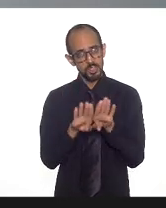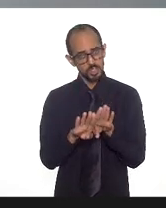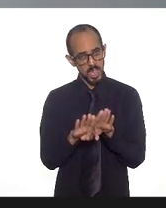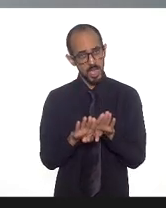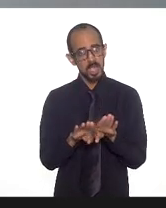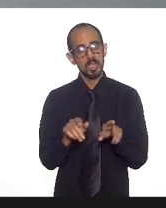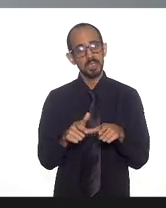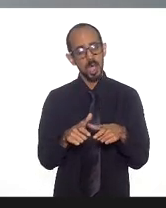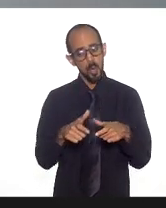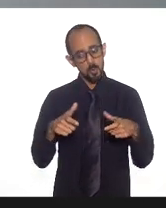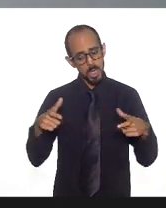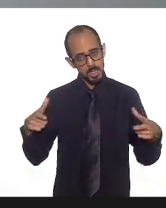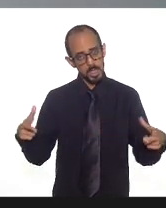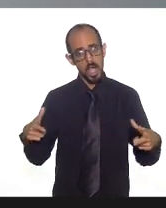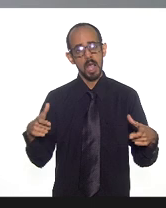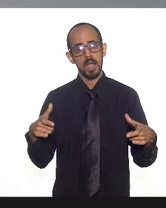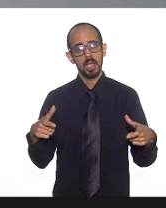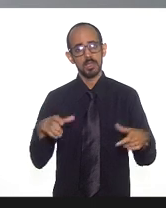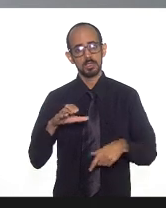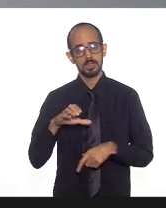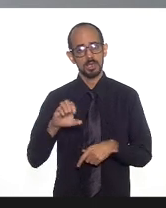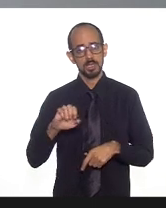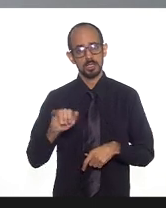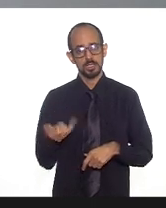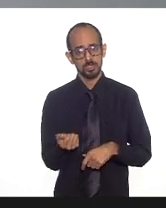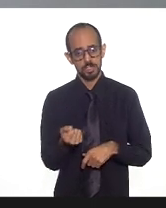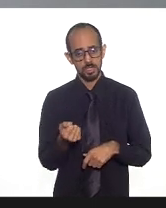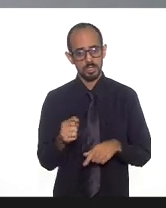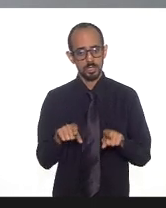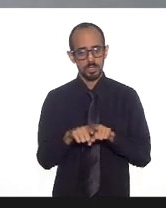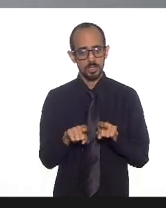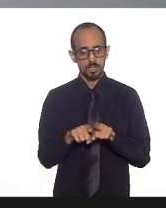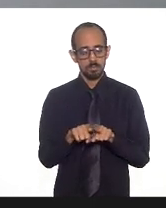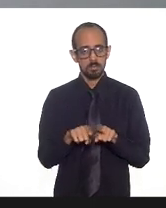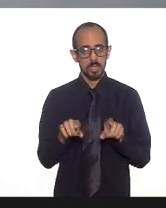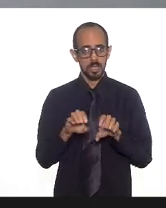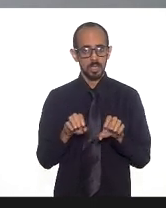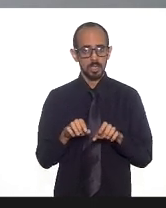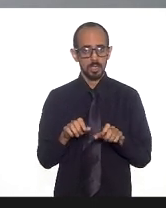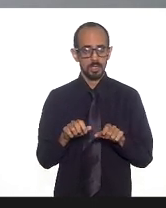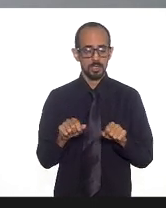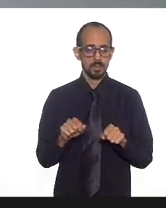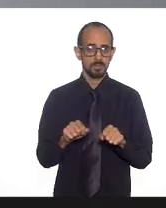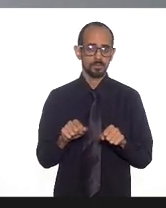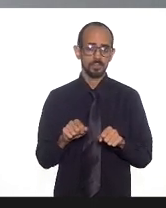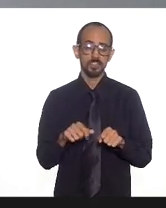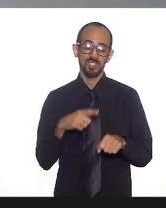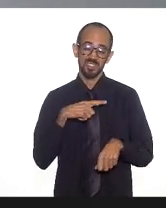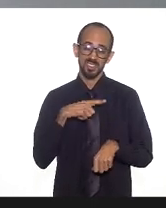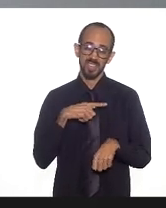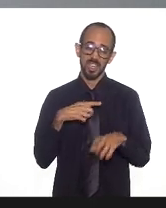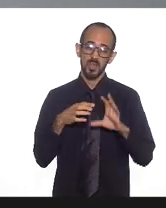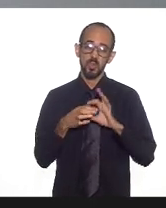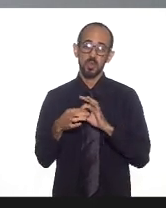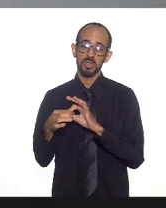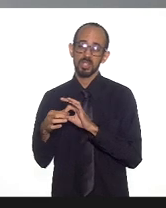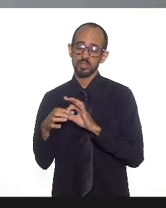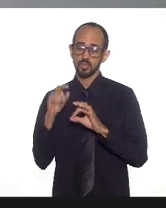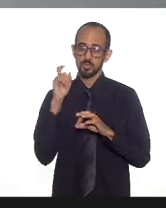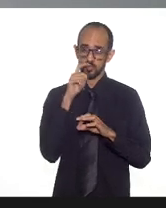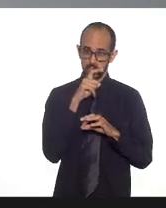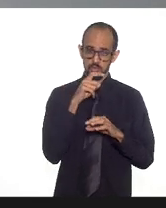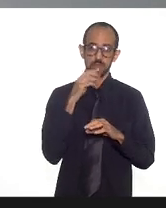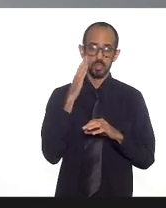Rede SEJA, né? E a estruturação dos colegas. A gente tem uma situação muito difícil. Vamos lembrar,